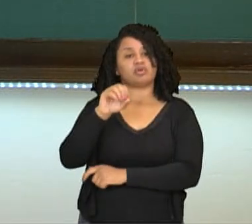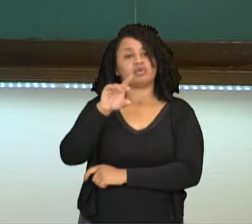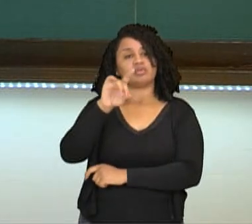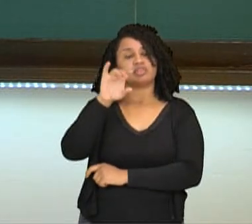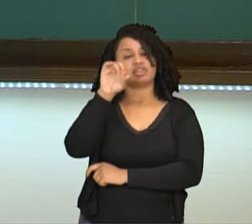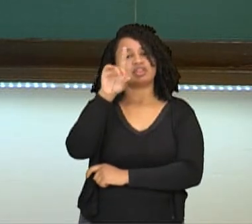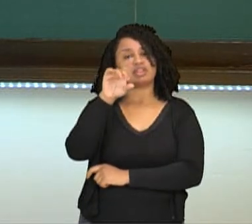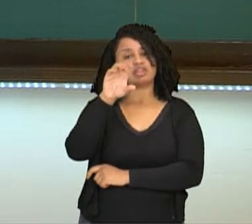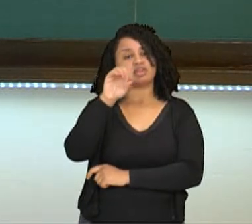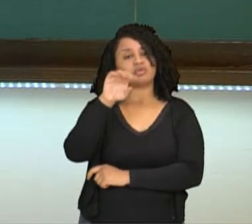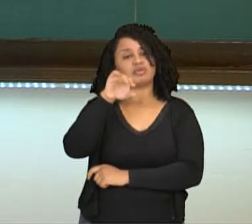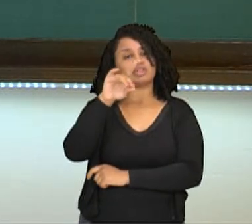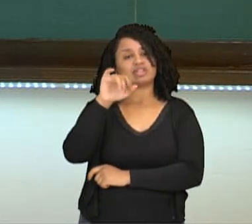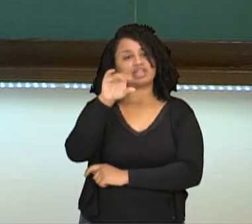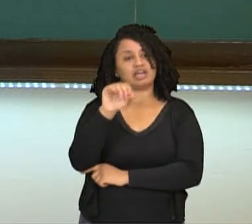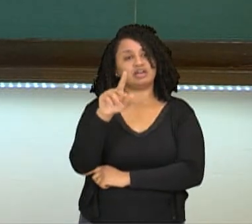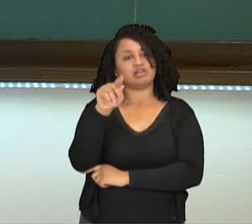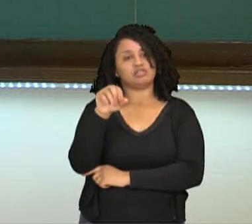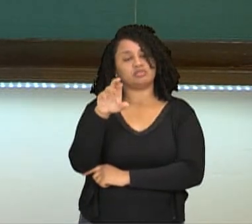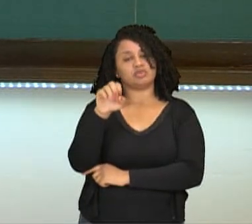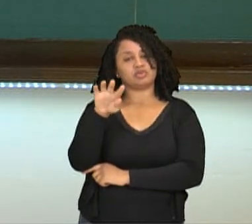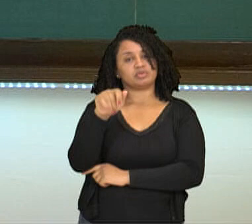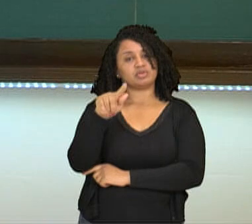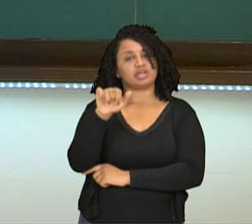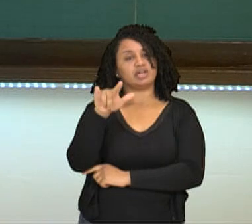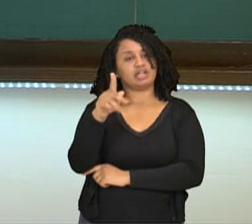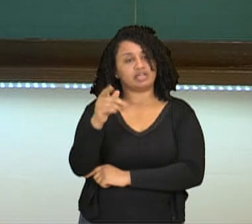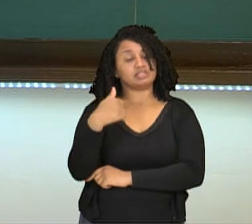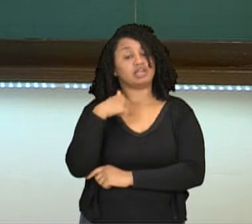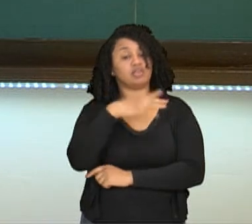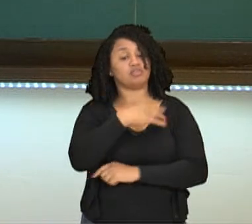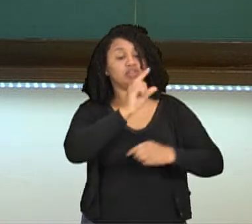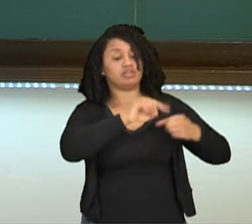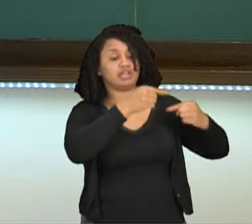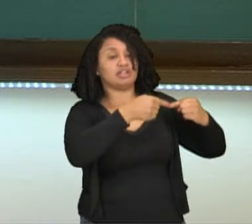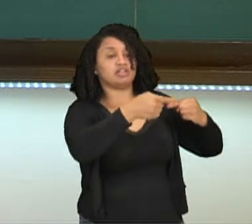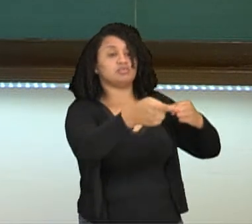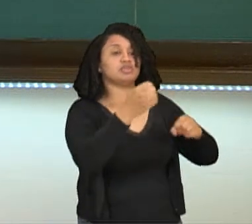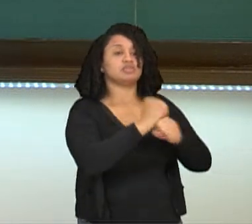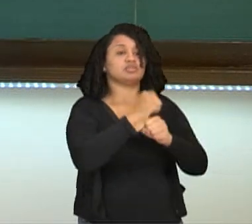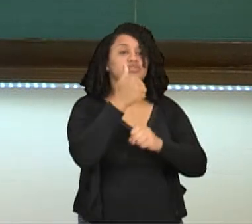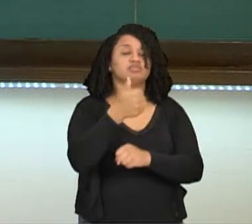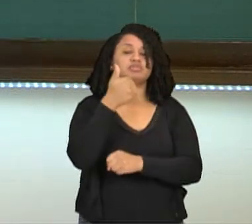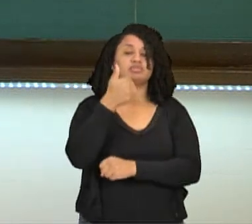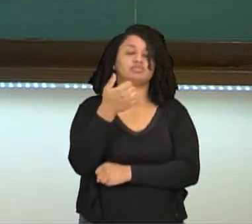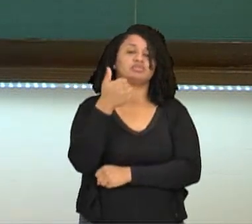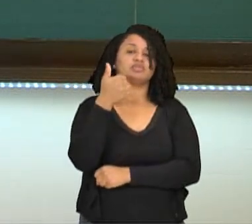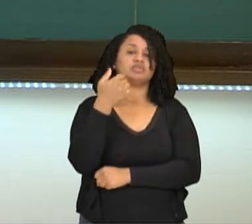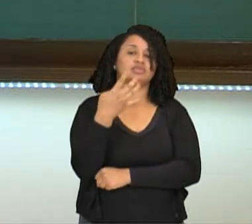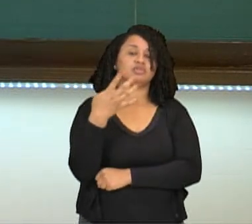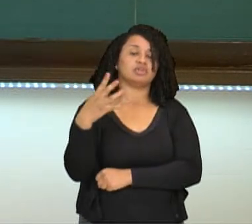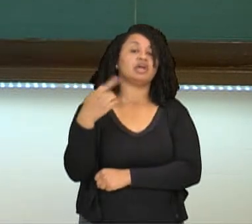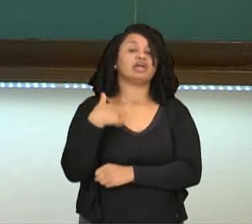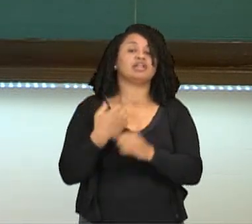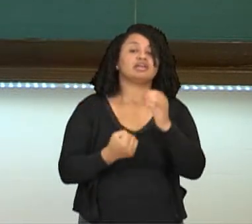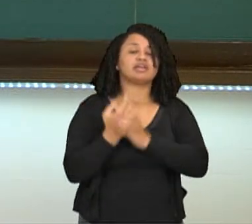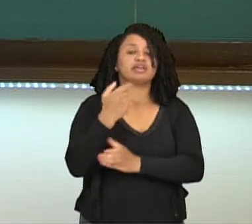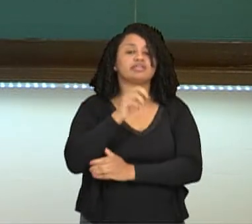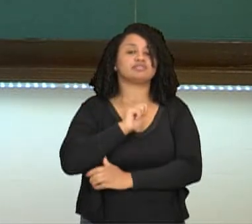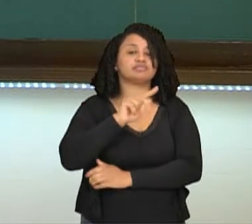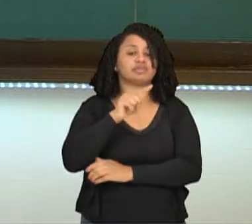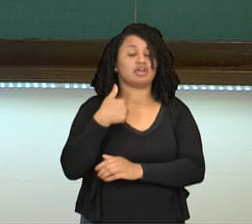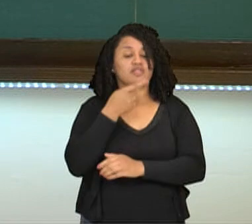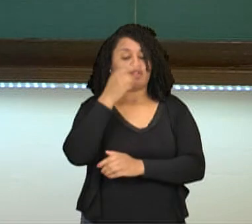em 1142, Afonso Henriques, vai se proclamar como rei de Portugal, fundando a dinastia de Borgonha.